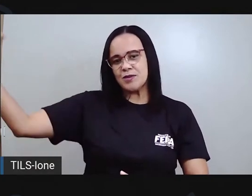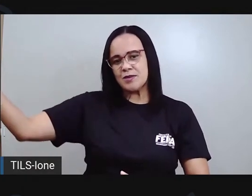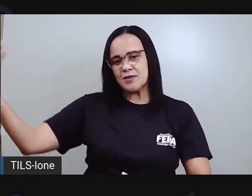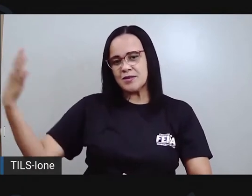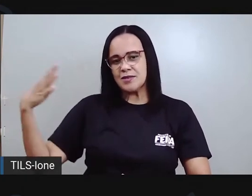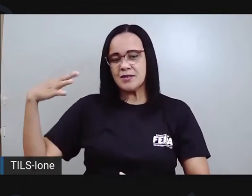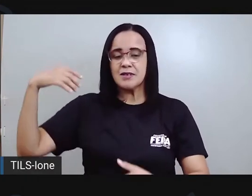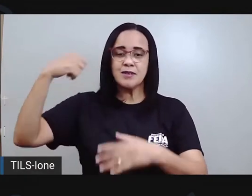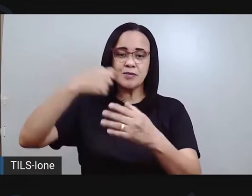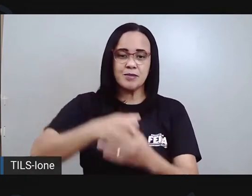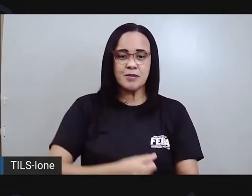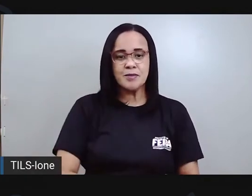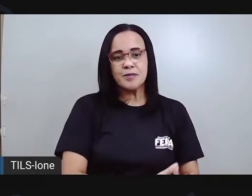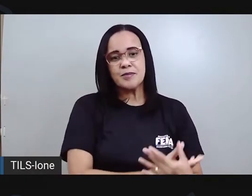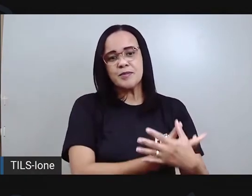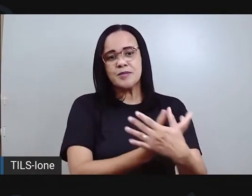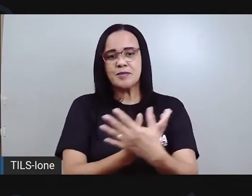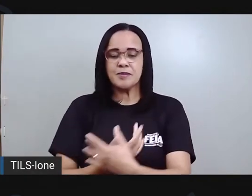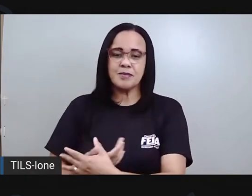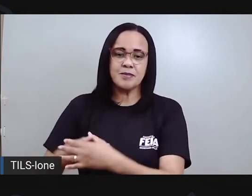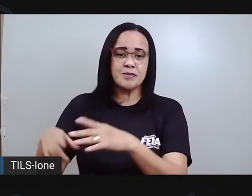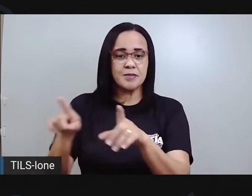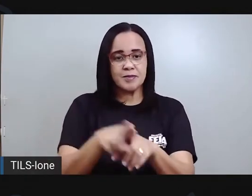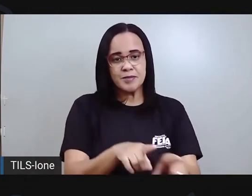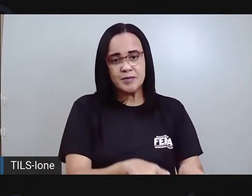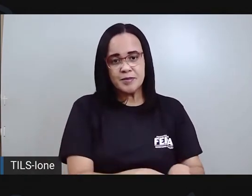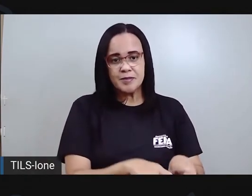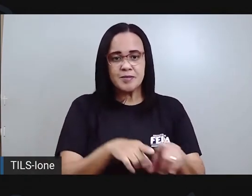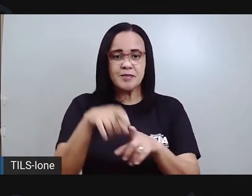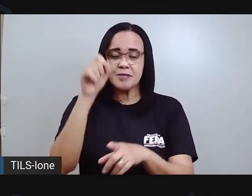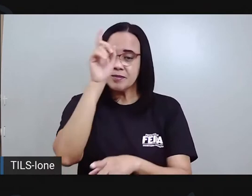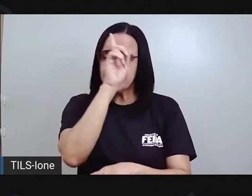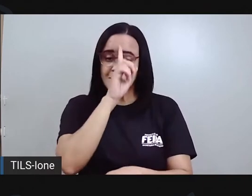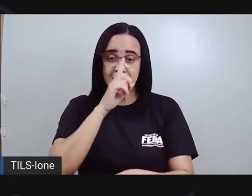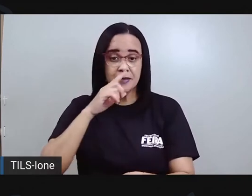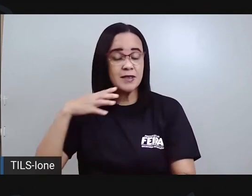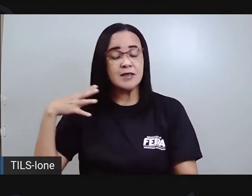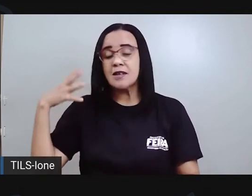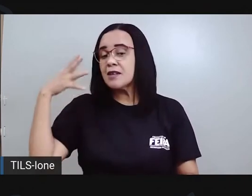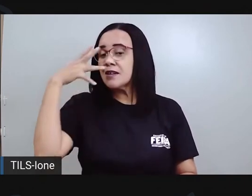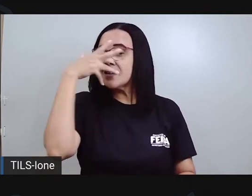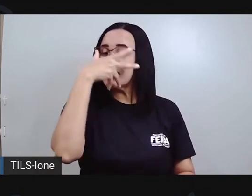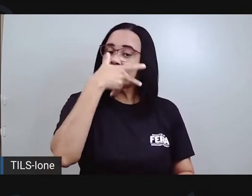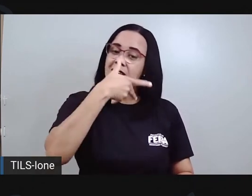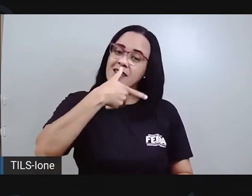luz. As amarelinhas são tão